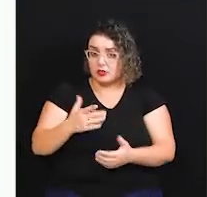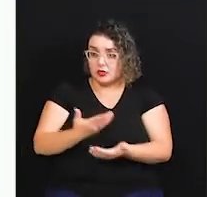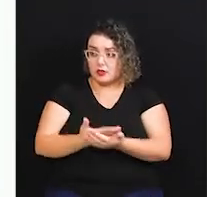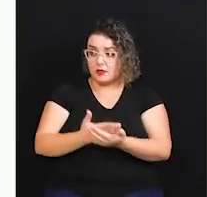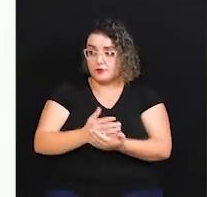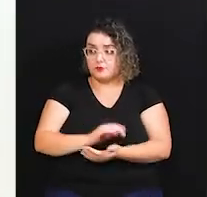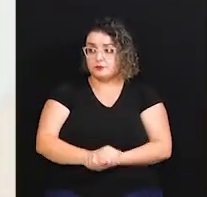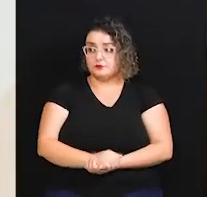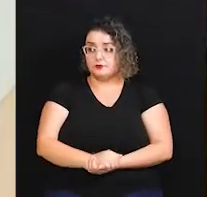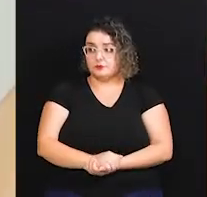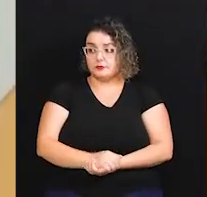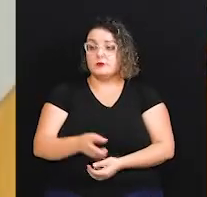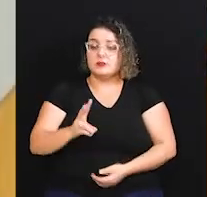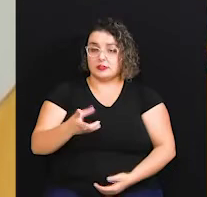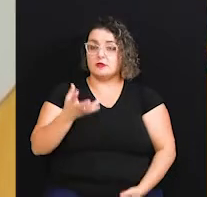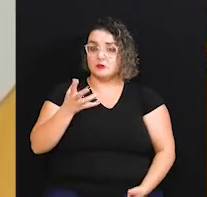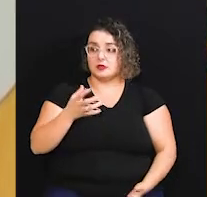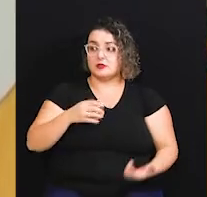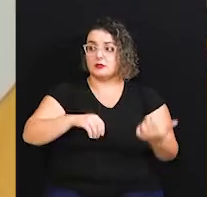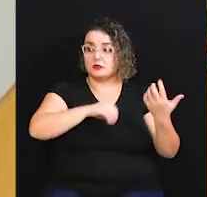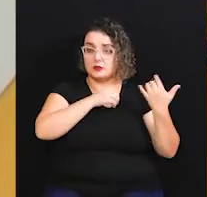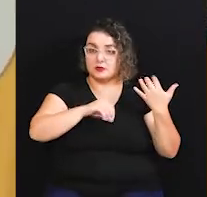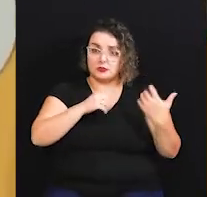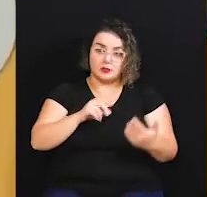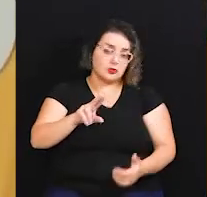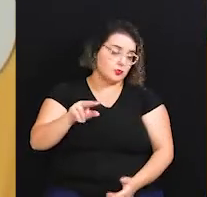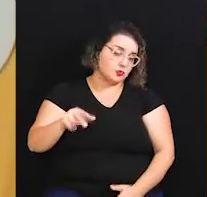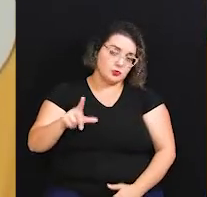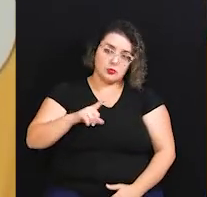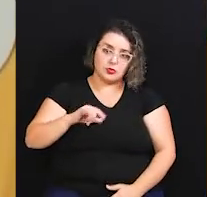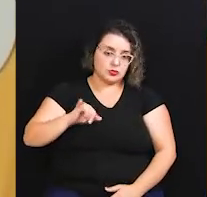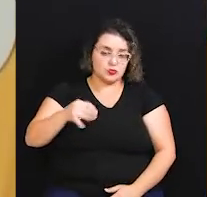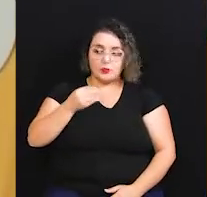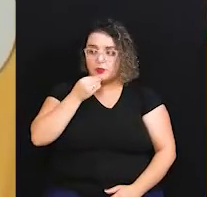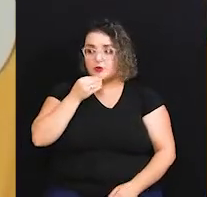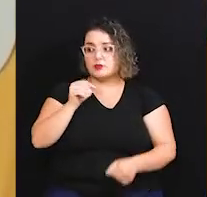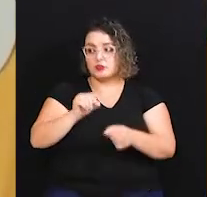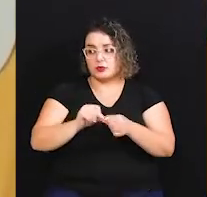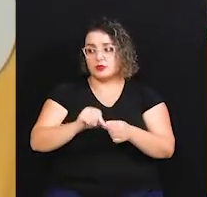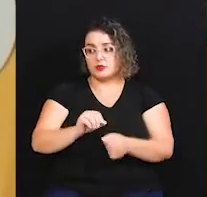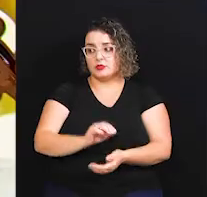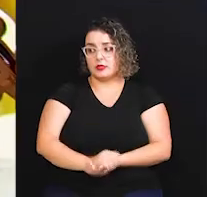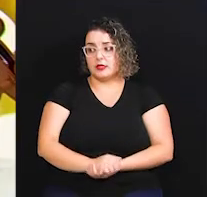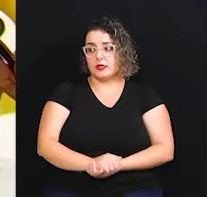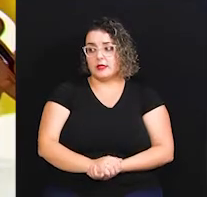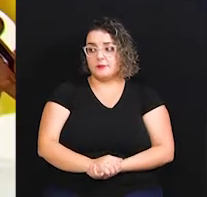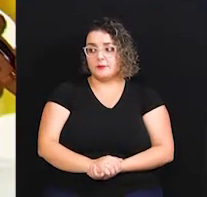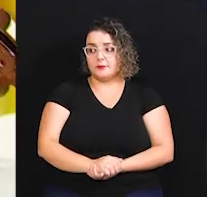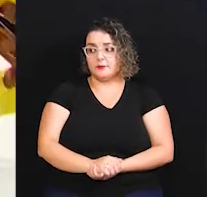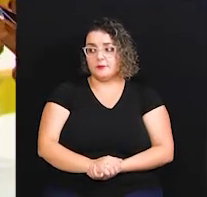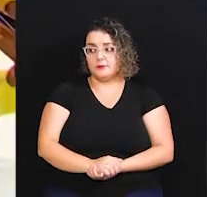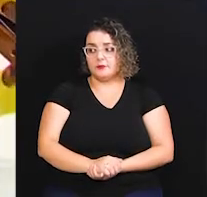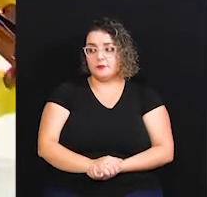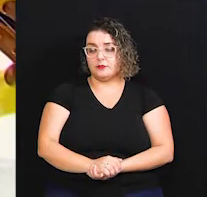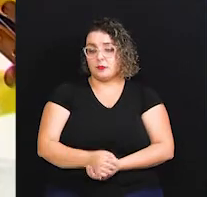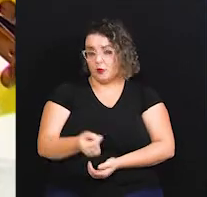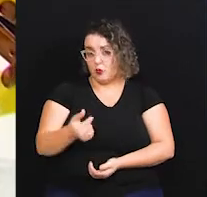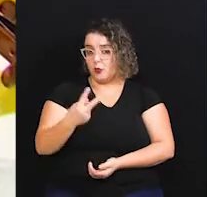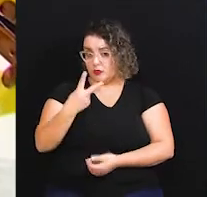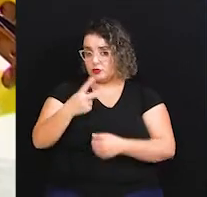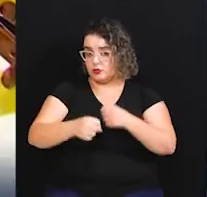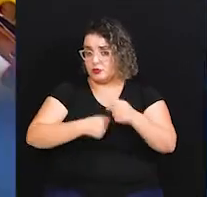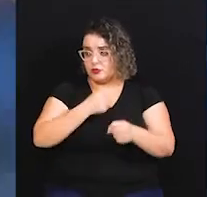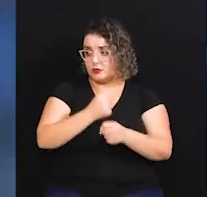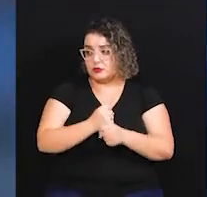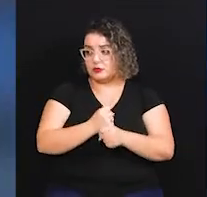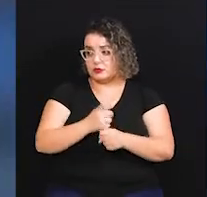aulas? Na verdade, eu sempre quis fazer violino, só que aí eu nunca tive a oportunidade de fazer. E já quase 2